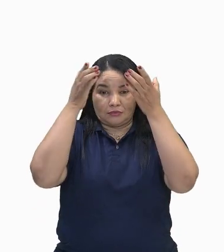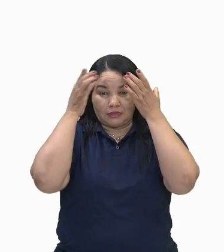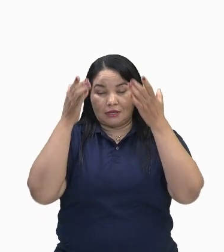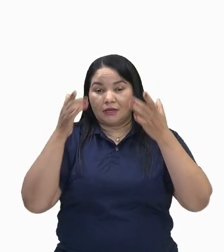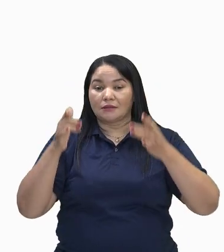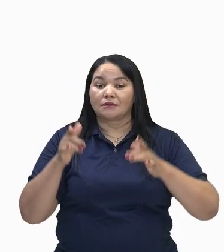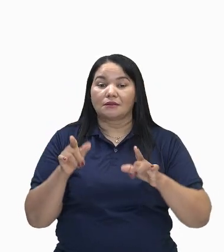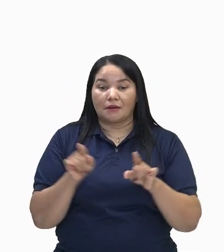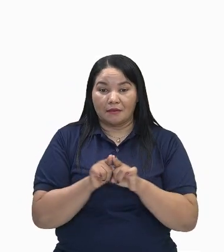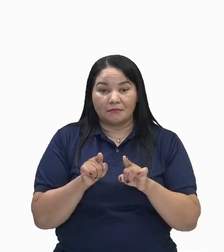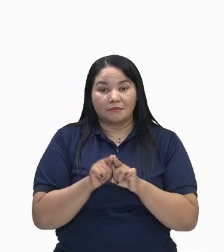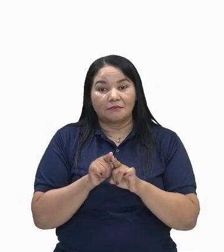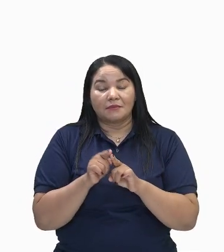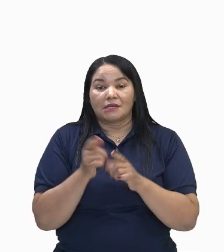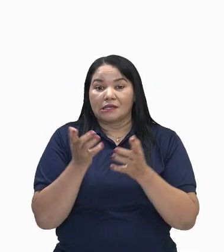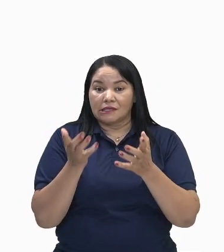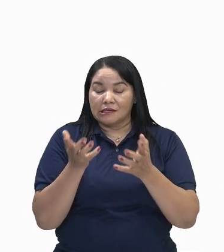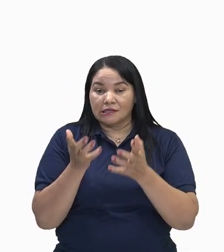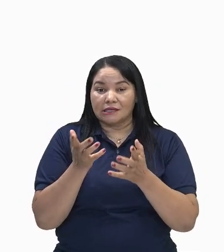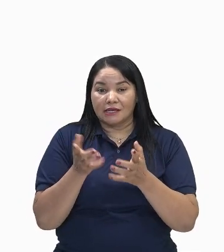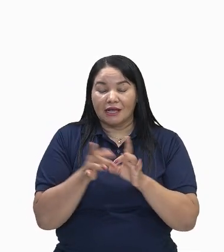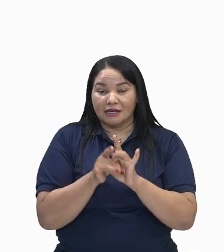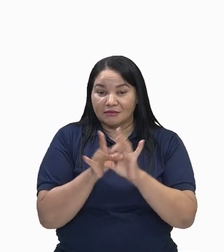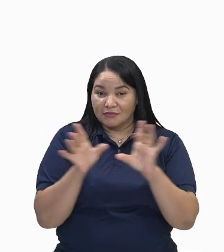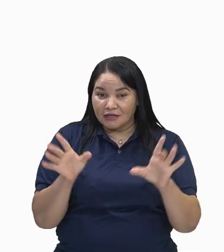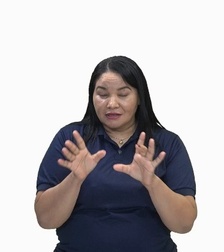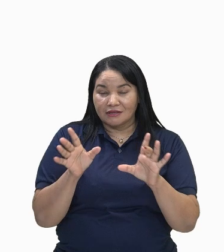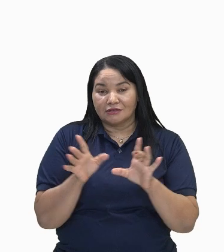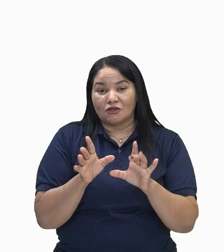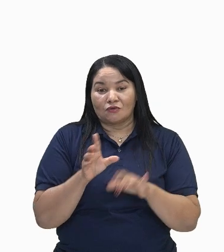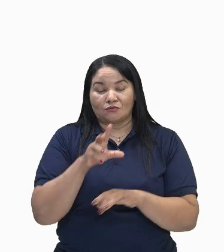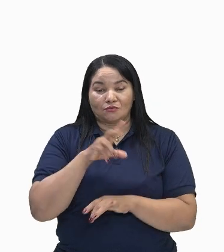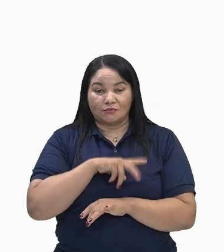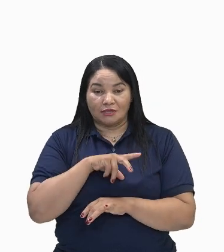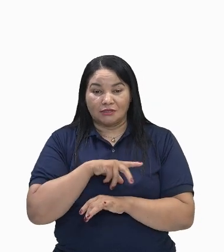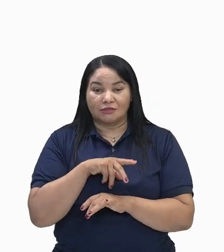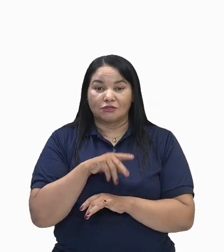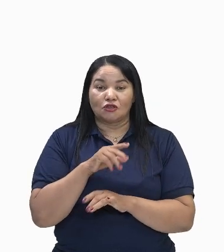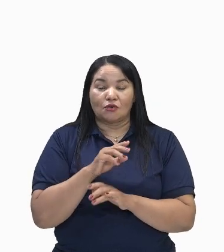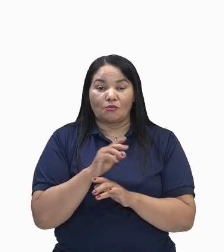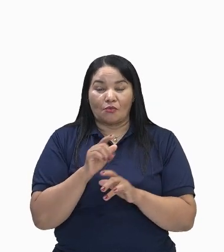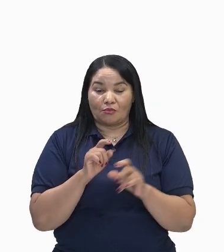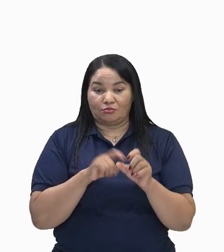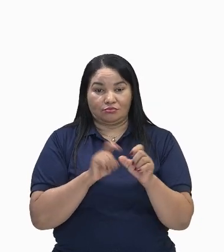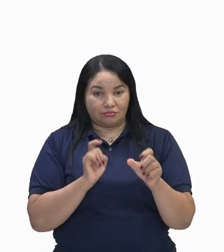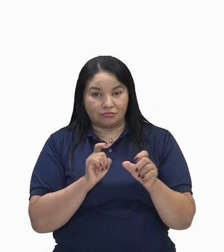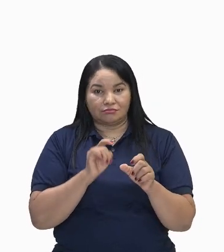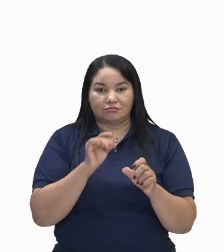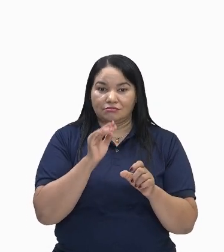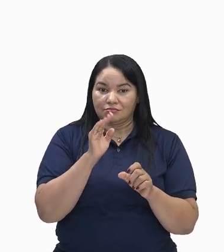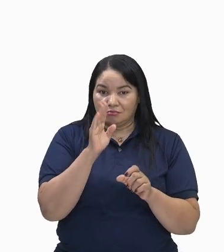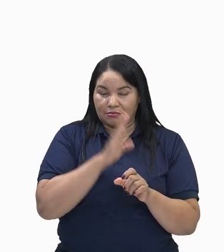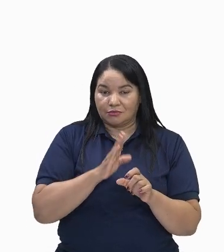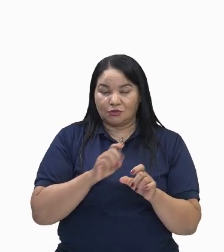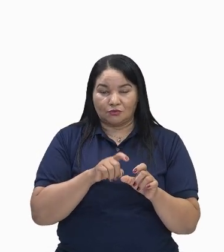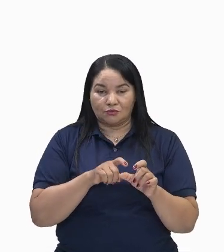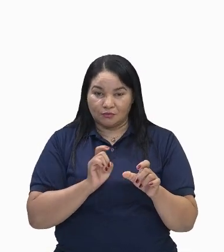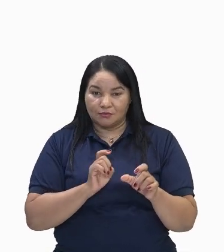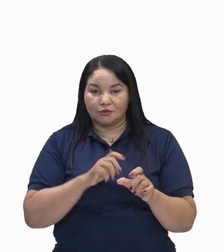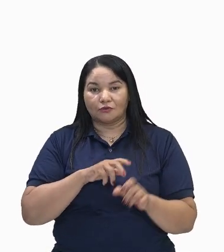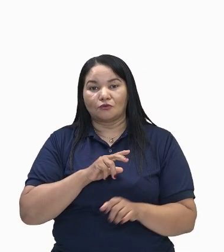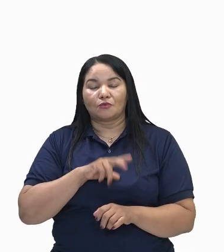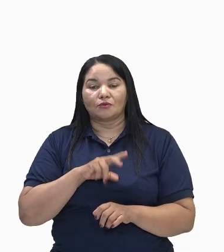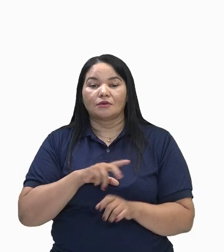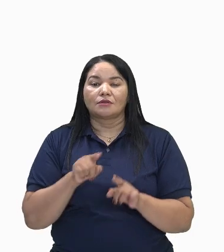que desejavam a libertação do Brasil, de Portugal, então se engajaram nessa luta, entre eles